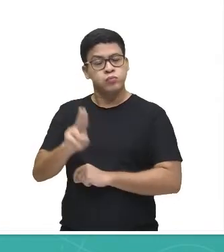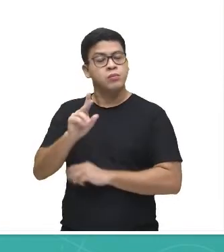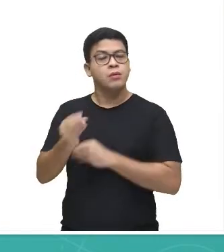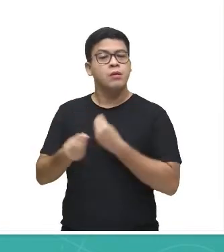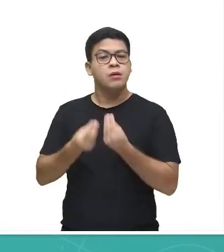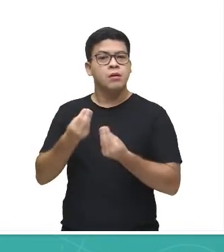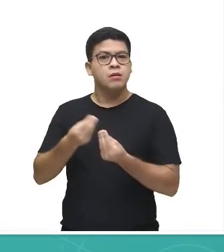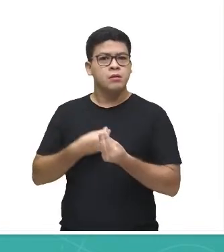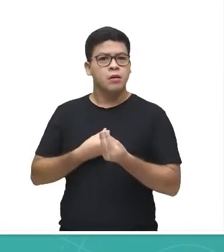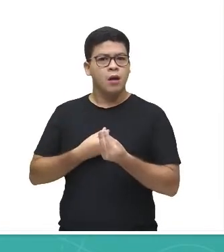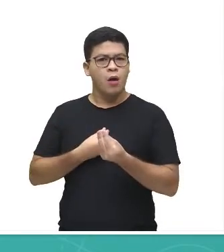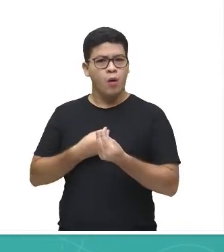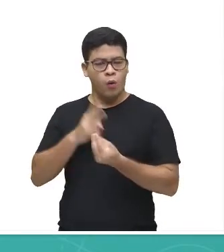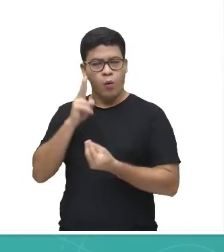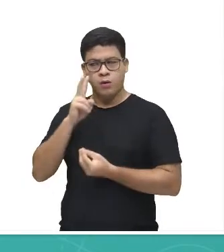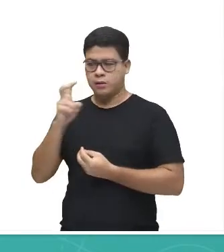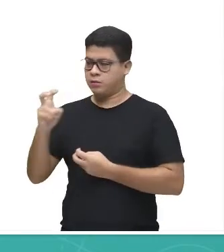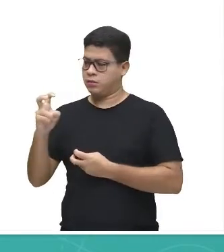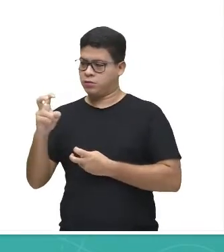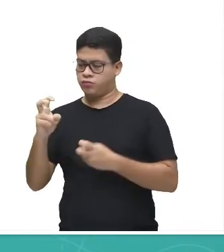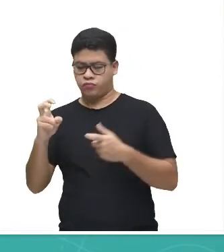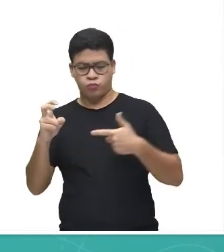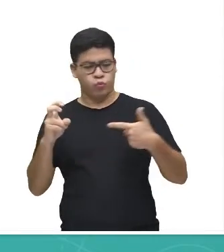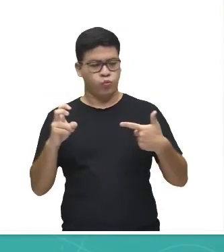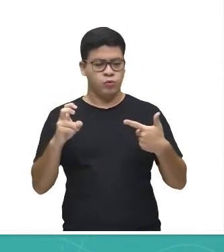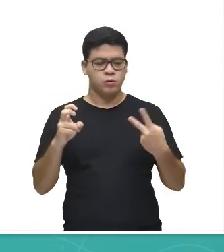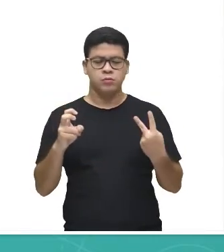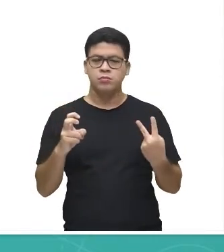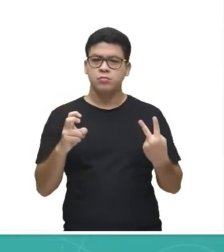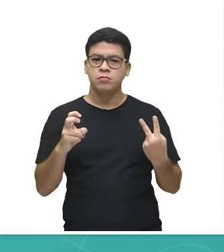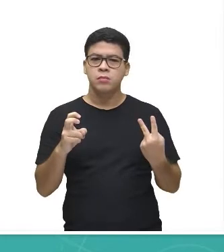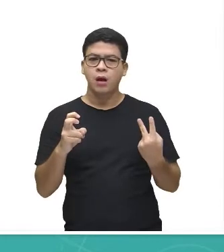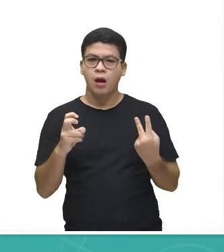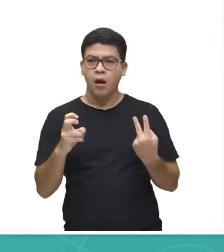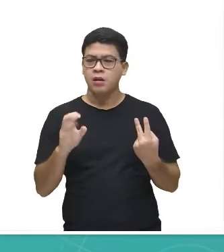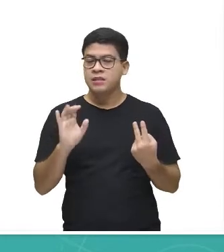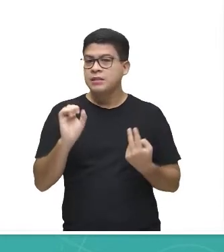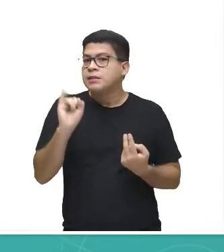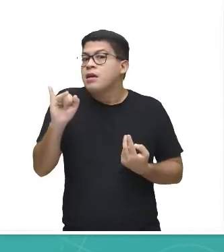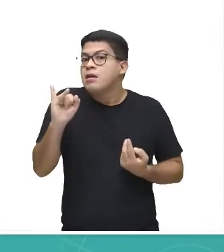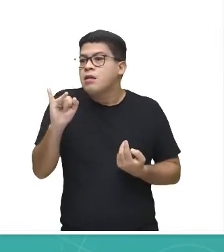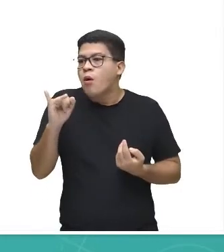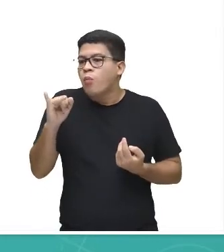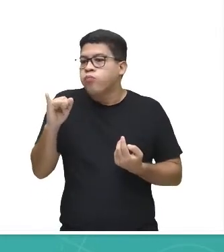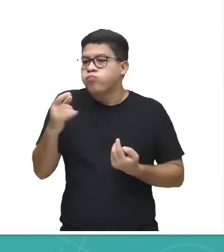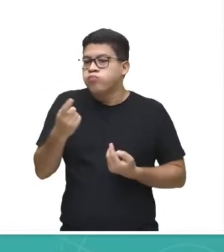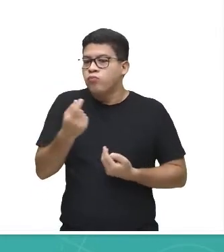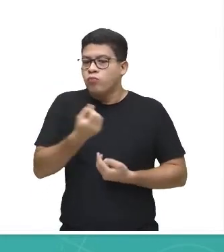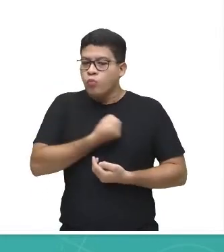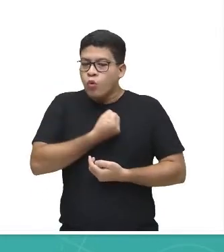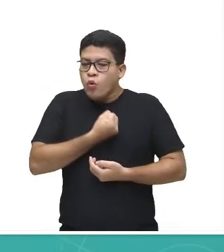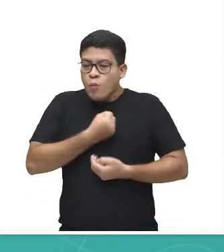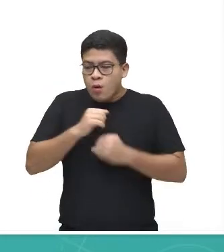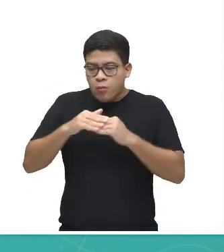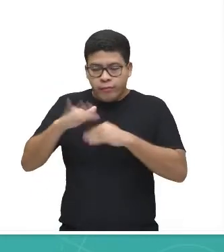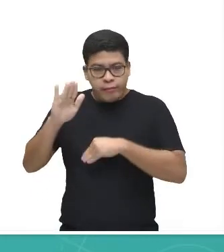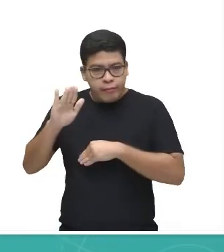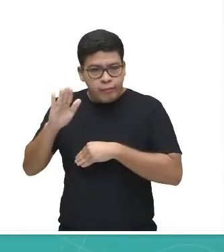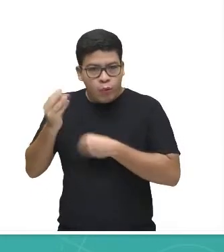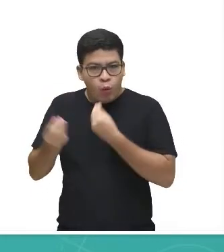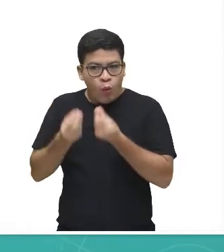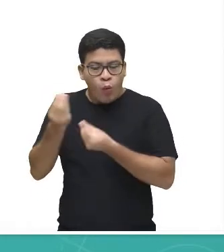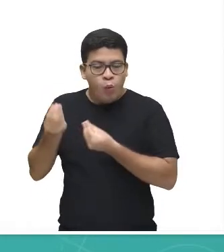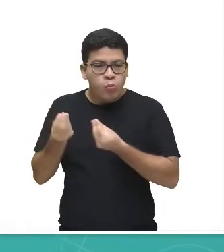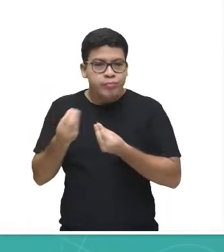com números simples, 5 e 2. Mas se a gente tiver um número um pouco maior, a gente já precisa, né,